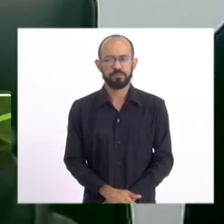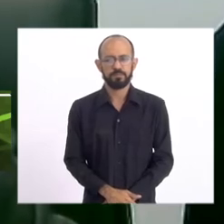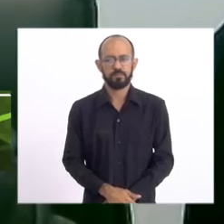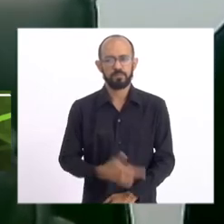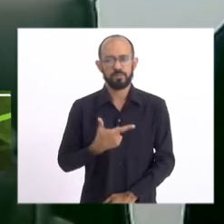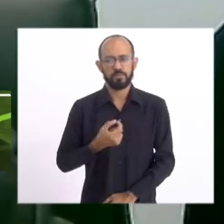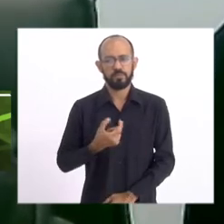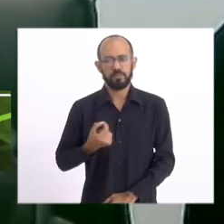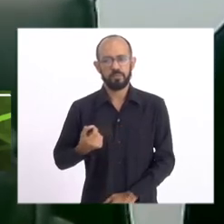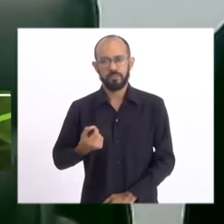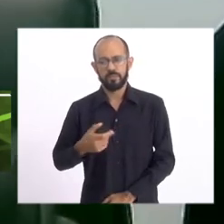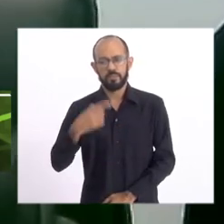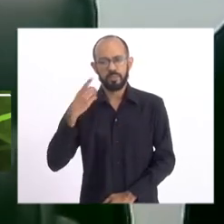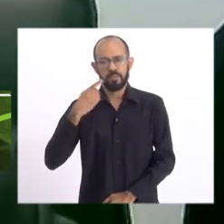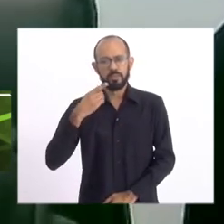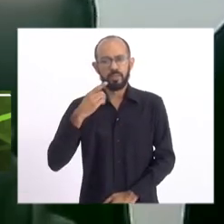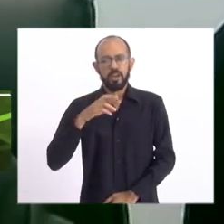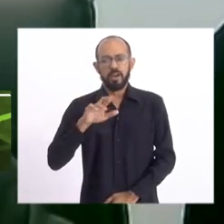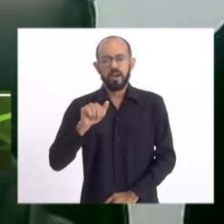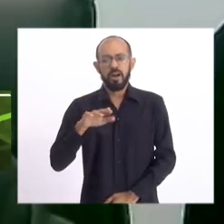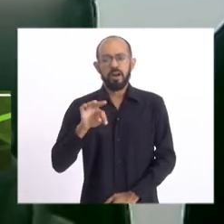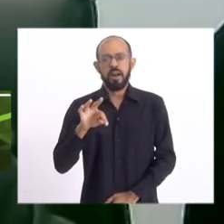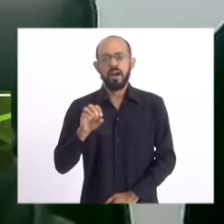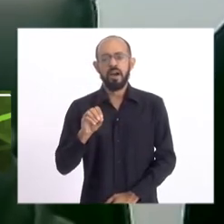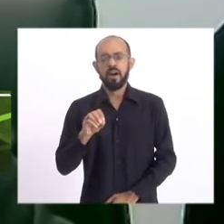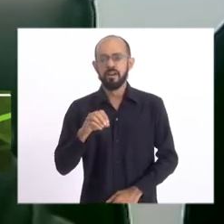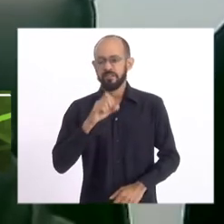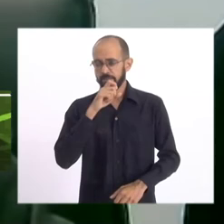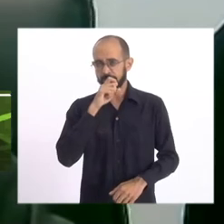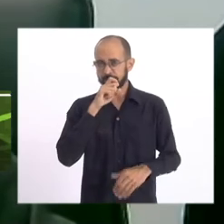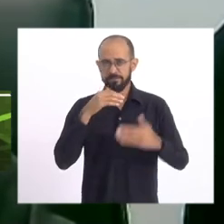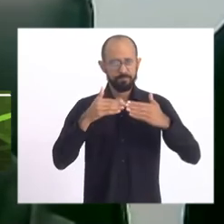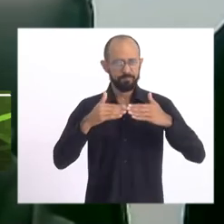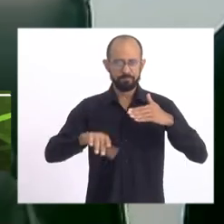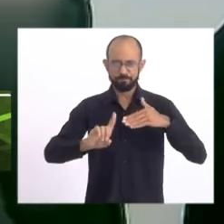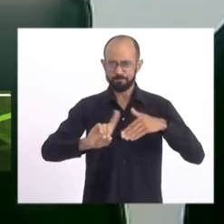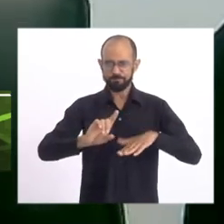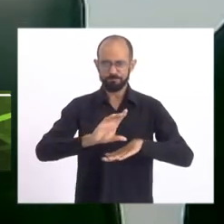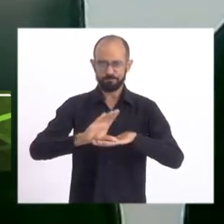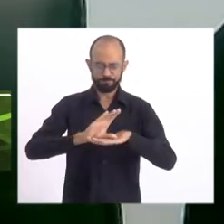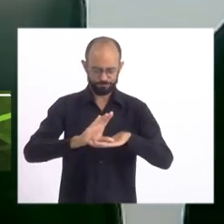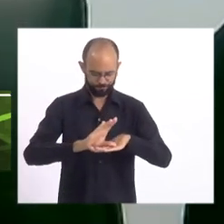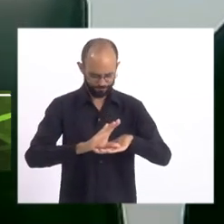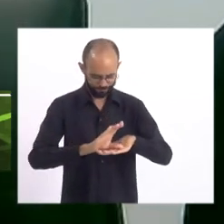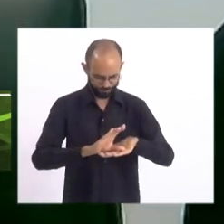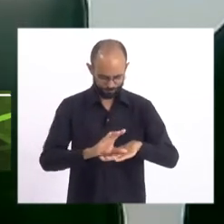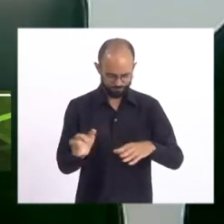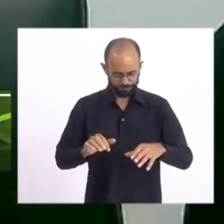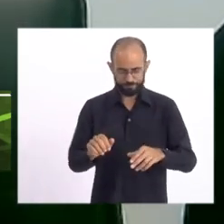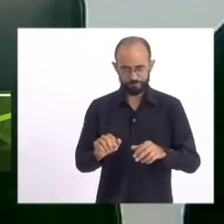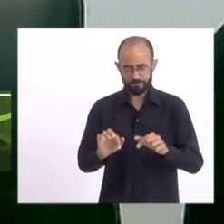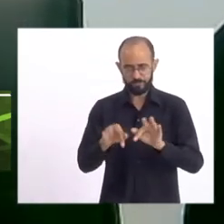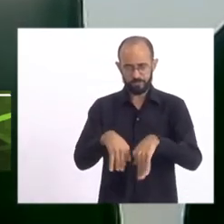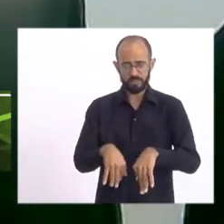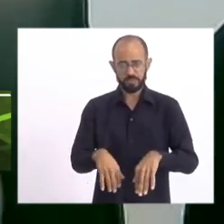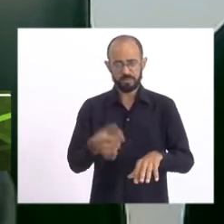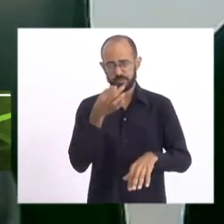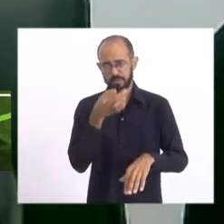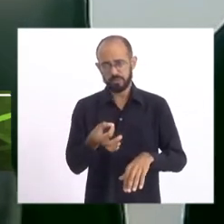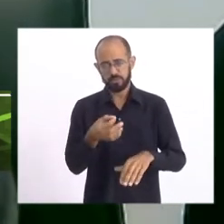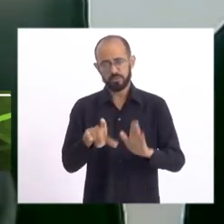3399/2020, autoria do deputado Renato Zacca, parecer pela inconstitucionalidade, concluindo pela transformação em indicação